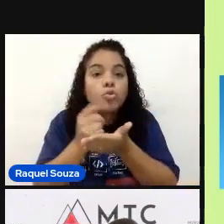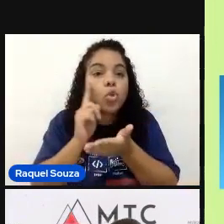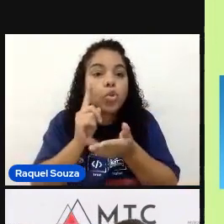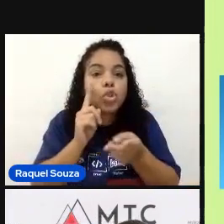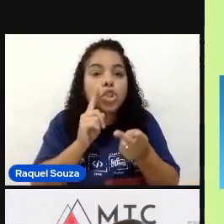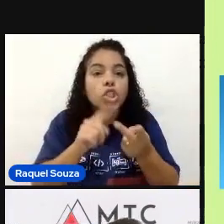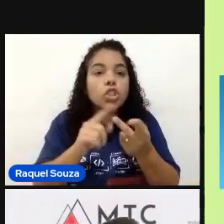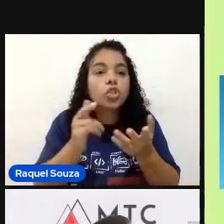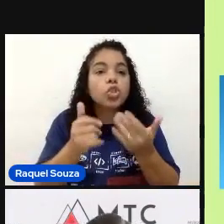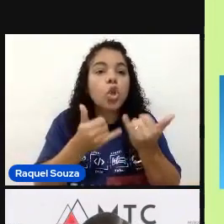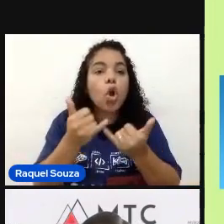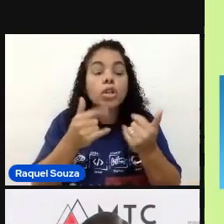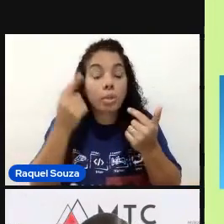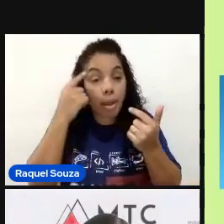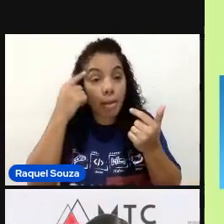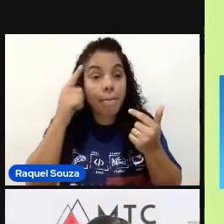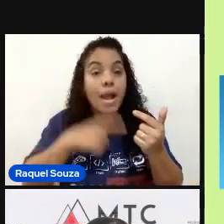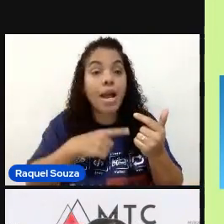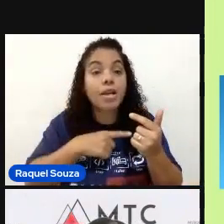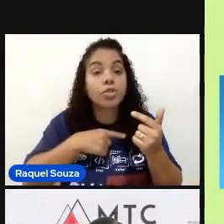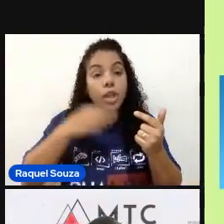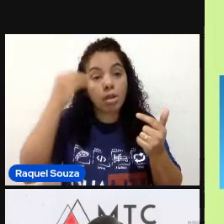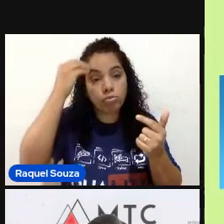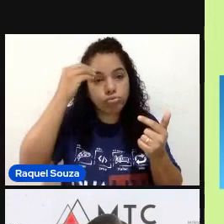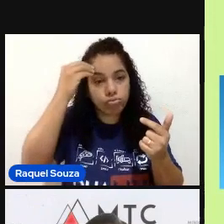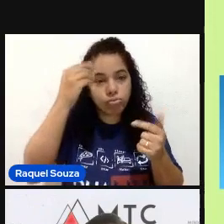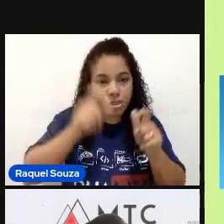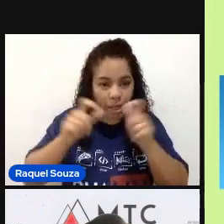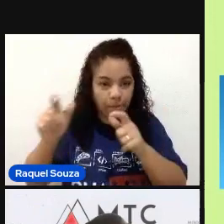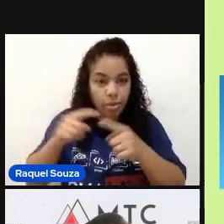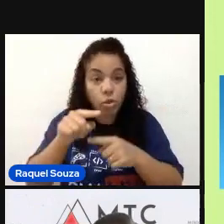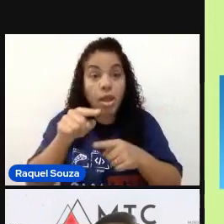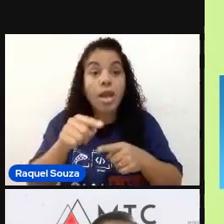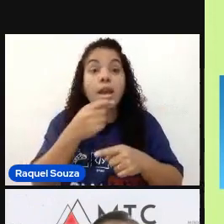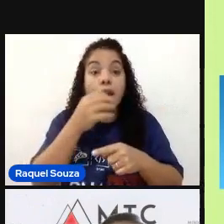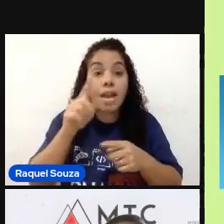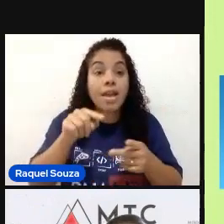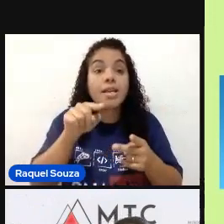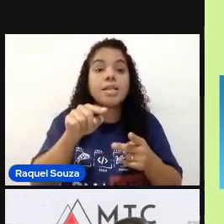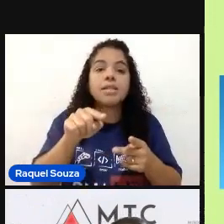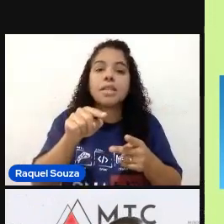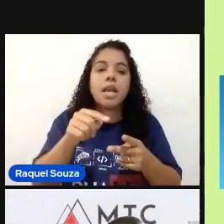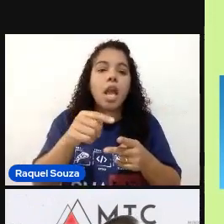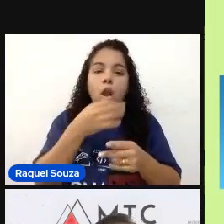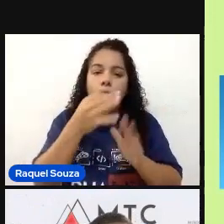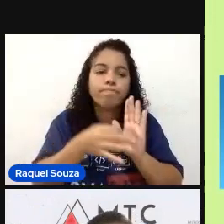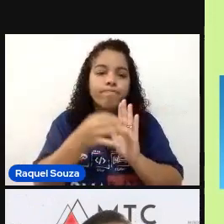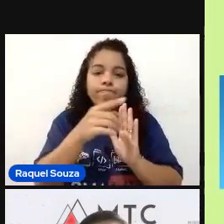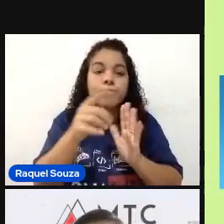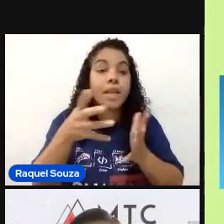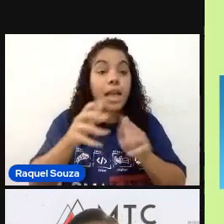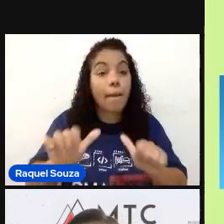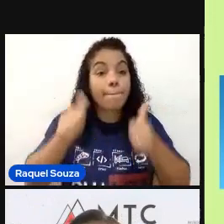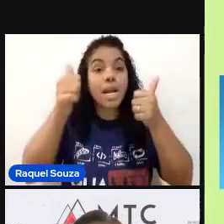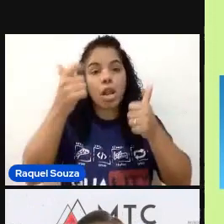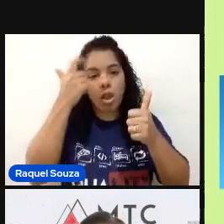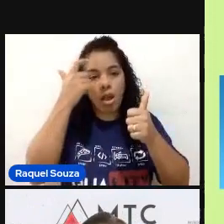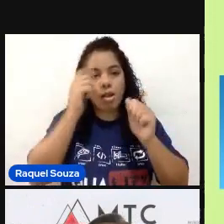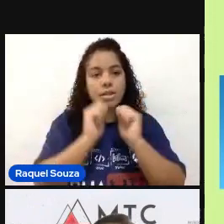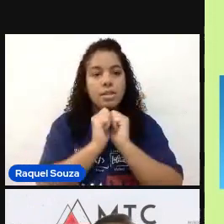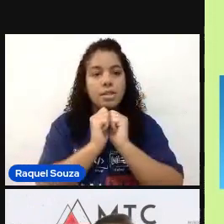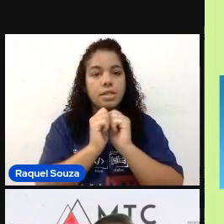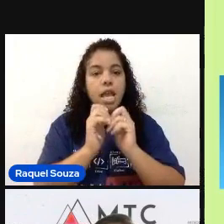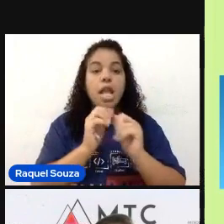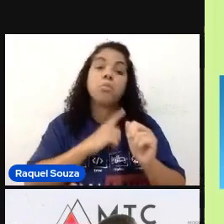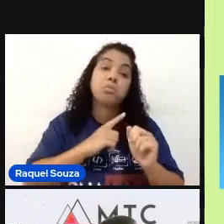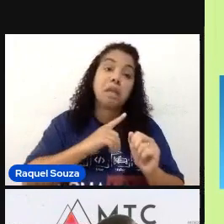pegam todas as partes cognitivas da pessoa. Esse daqui eu recomendo 1000% para quem quer melhorar o seu cérebro, independente de